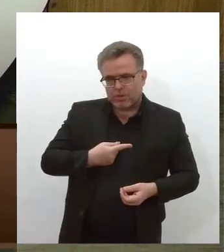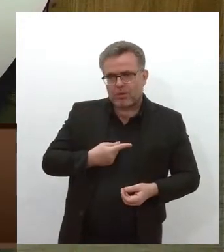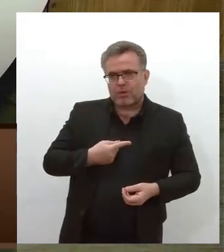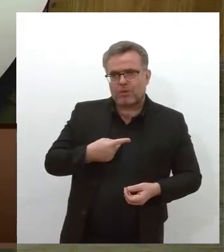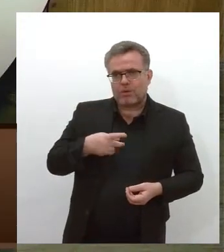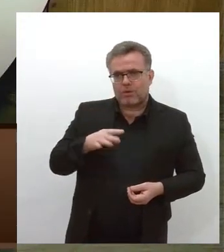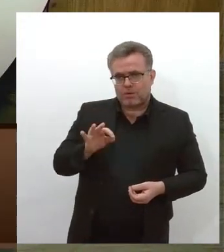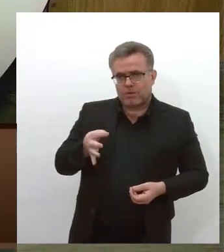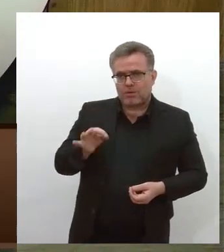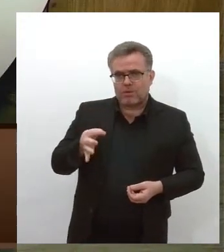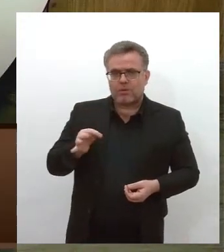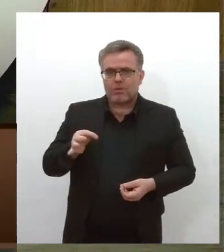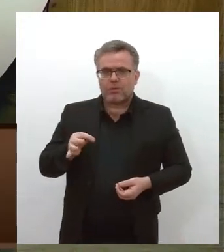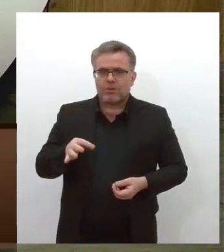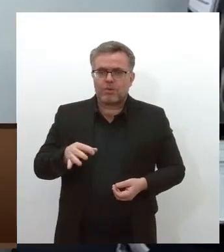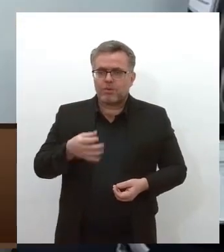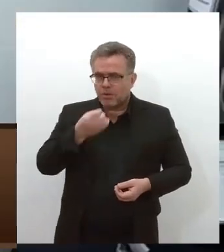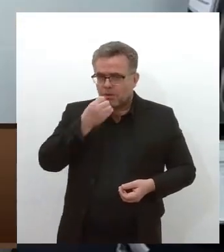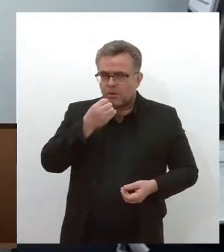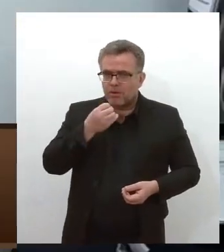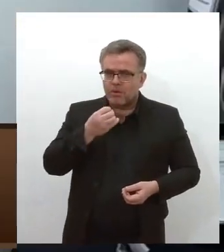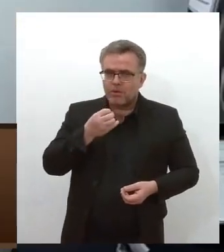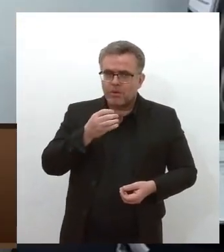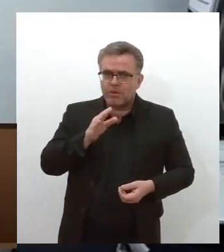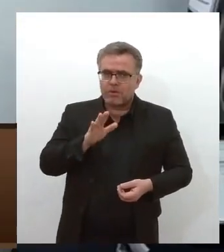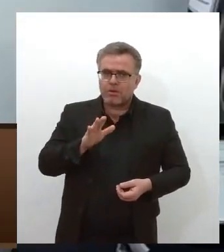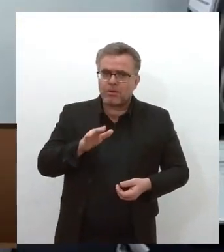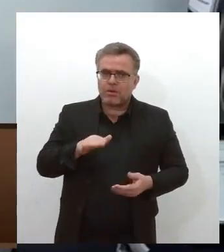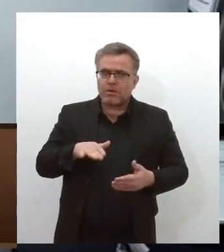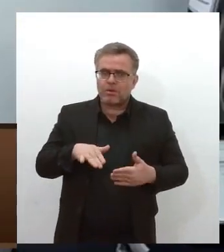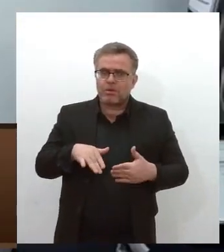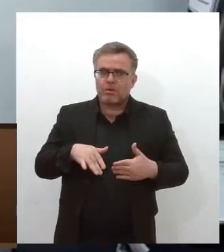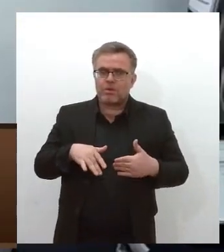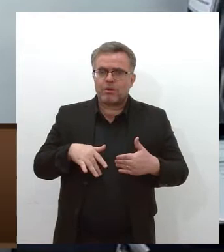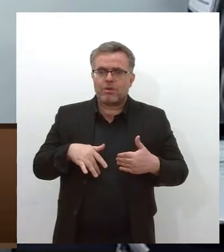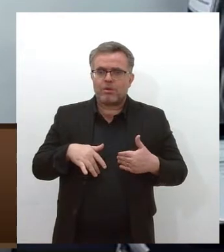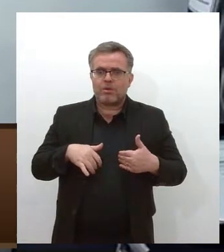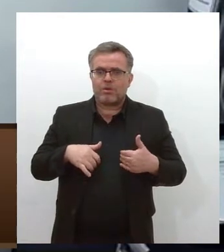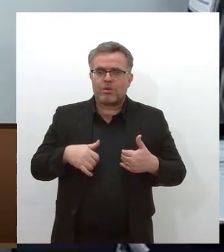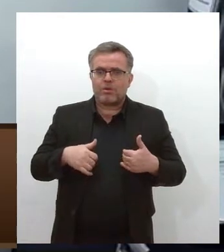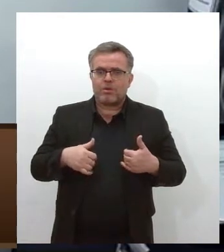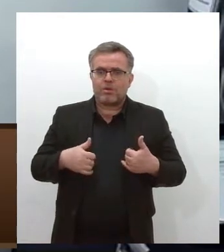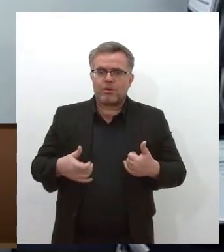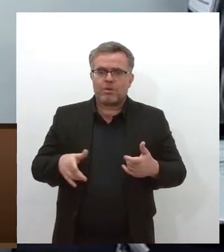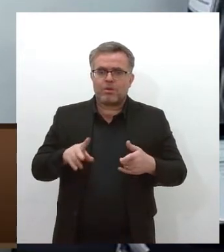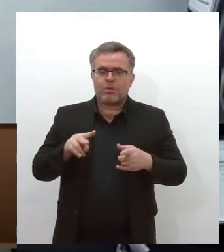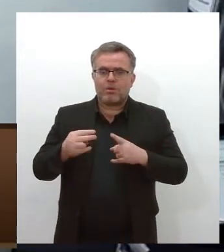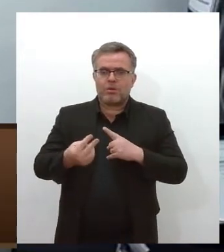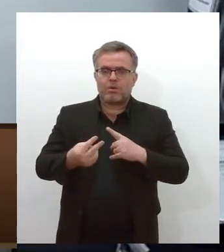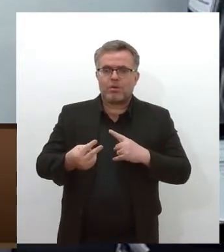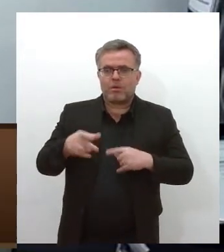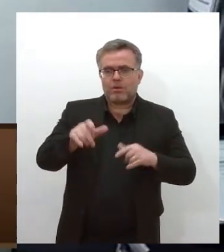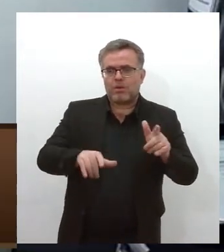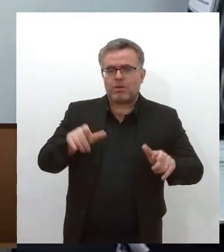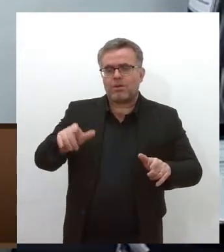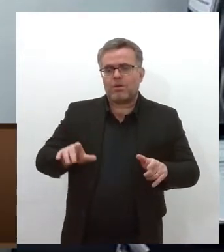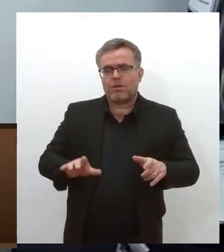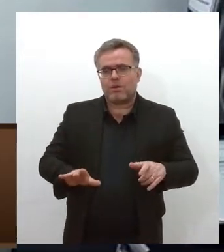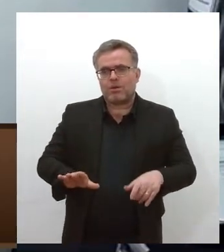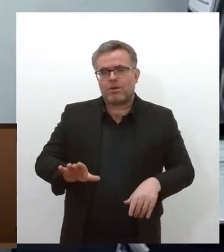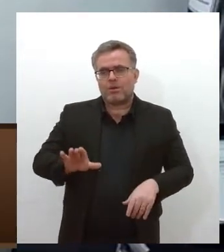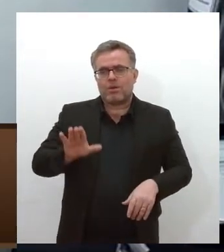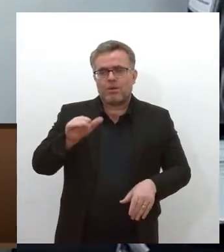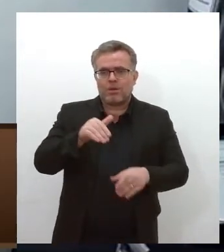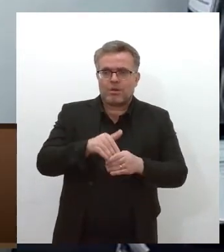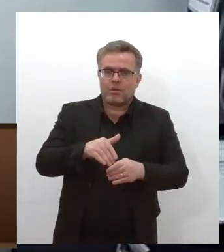Boa tarde. Kátia, a gente tem a seguinte perspectiva. O eleitor brasileiro, primeiro, a ciência política brasileira, ela